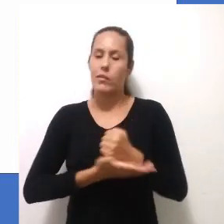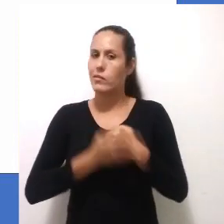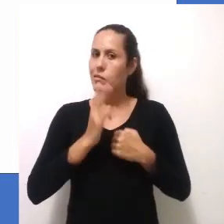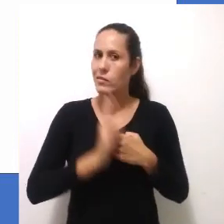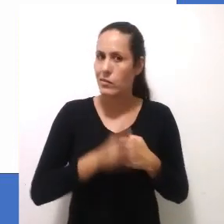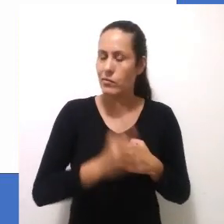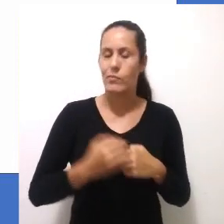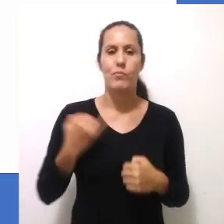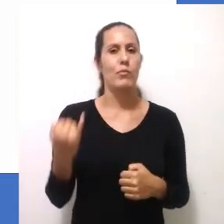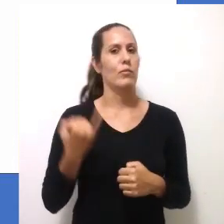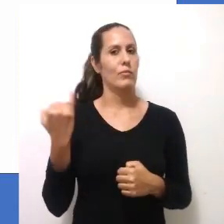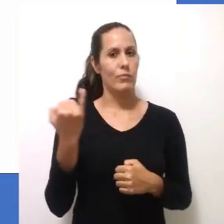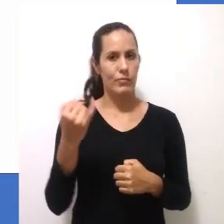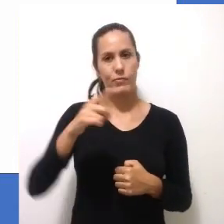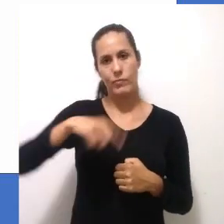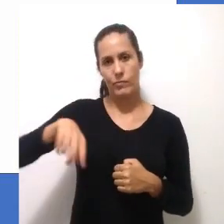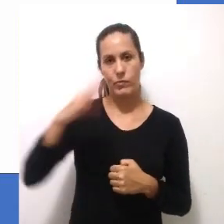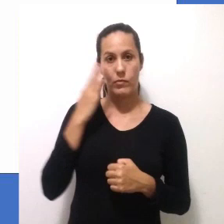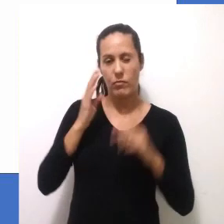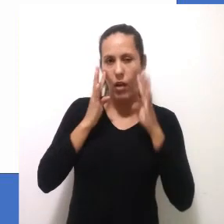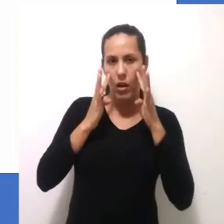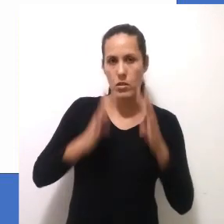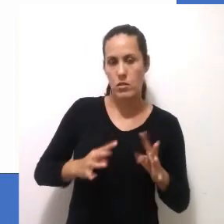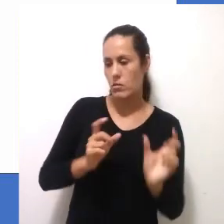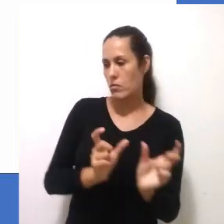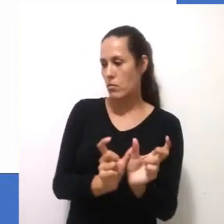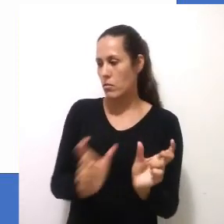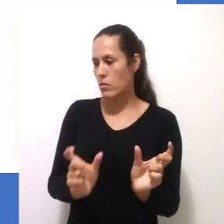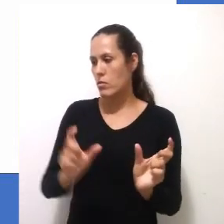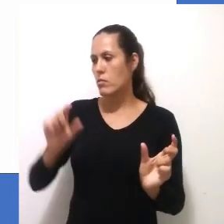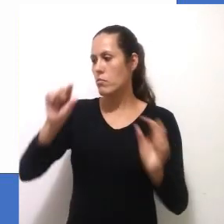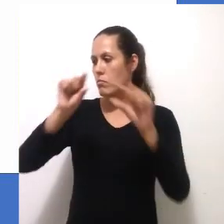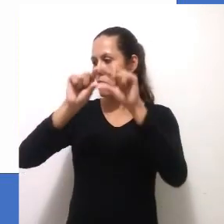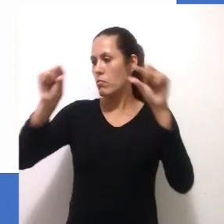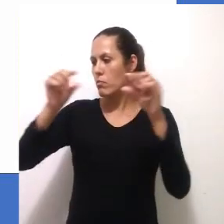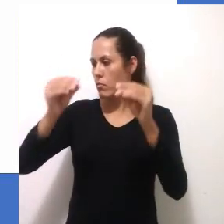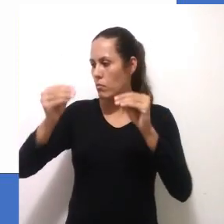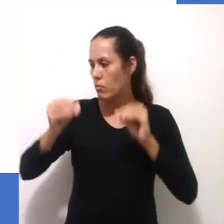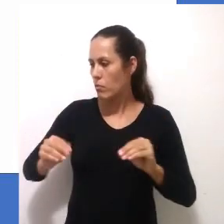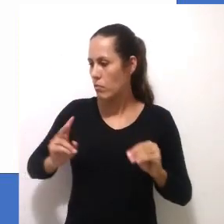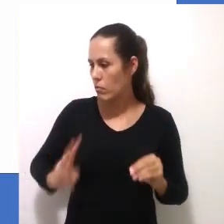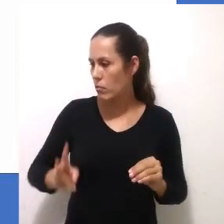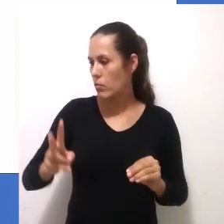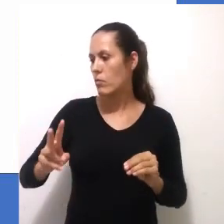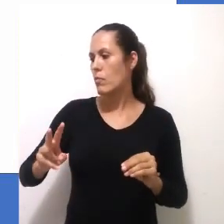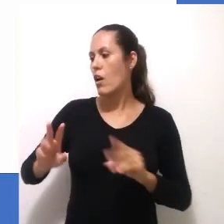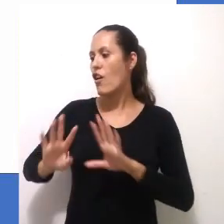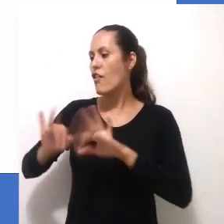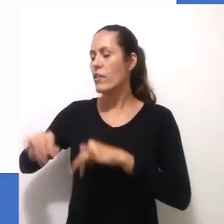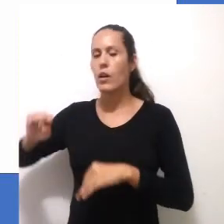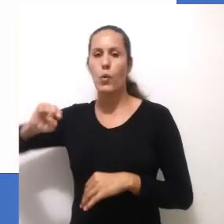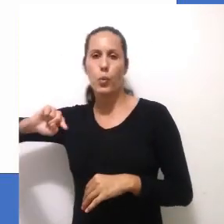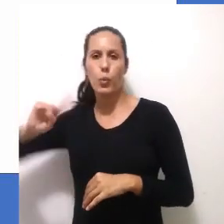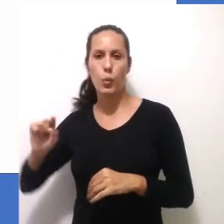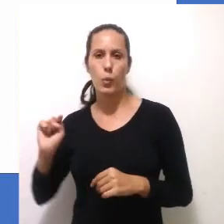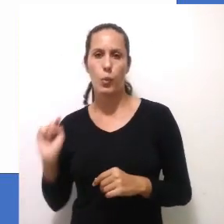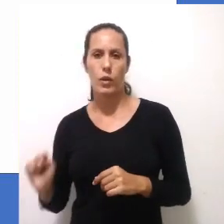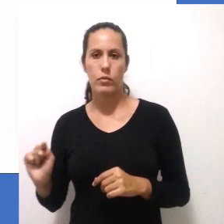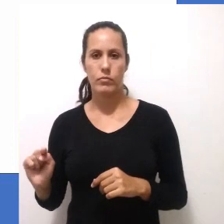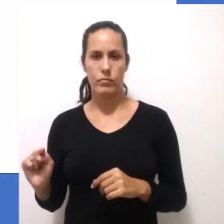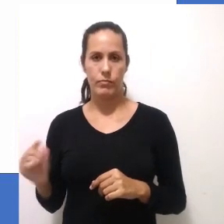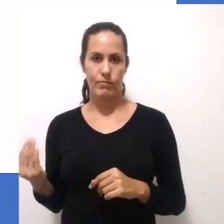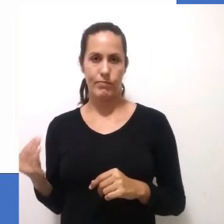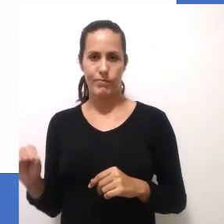básica e essencial. E todo o resto da sentença se manteve e no final apenas ganhou